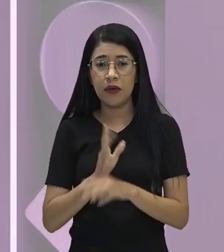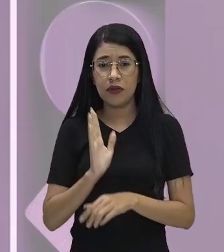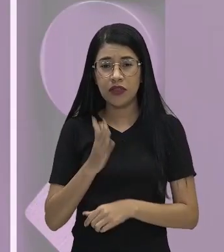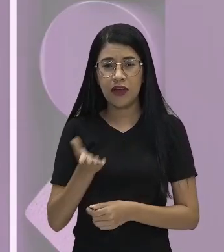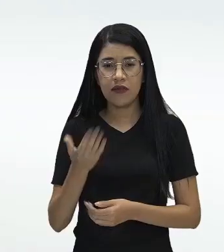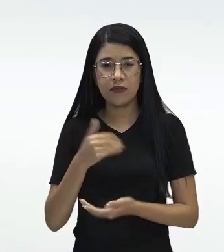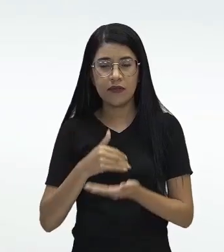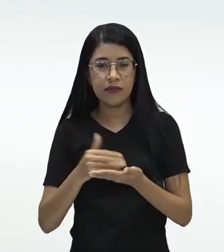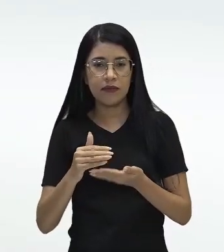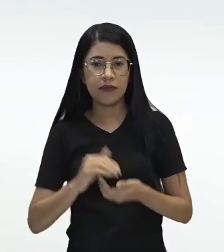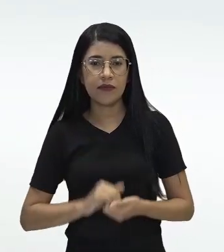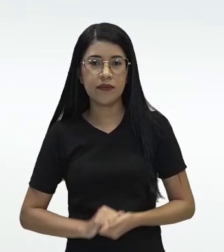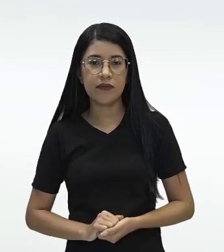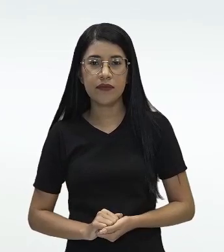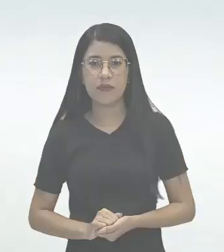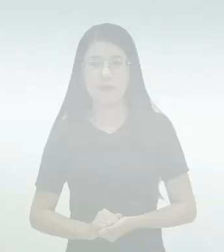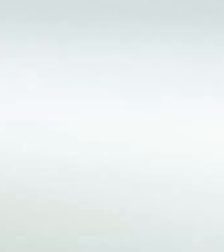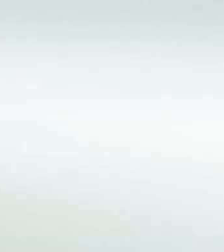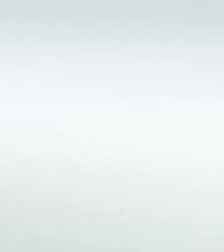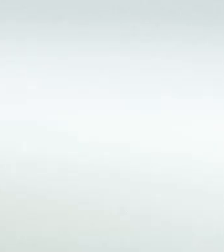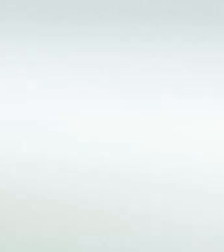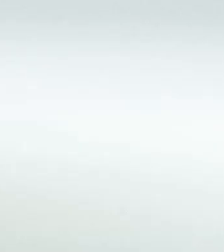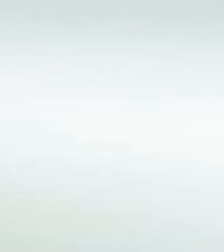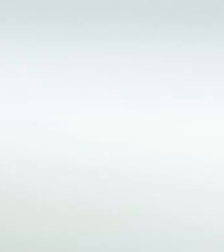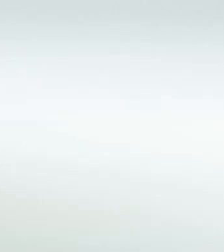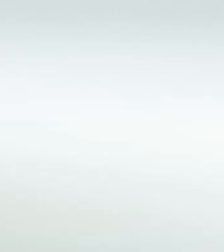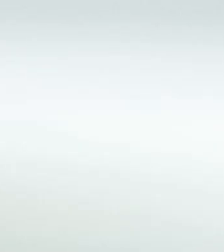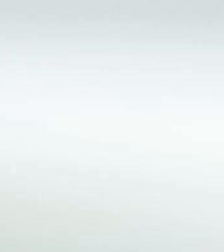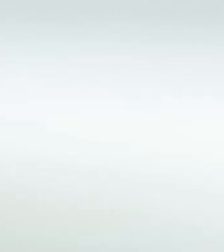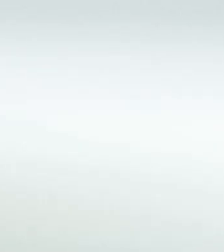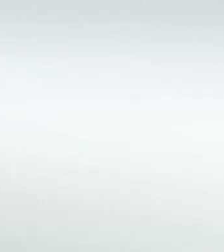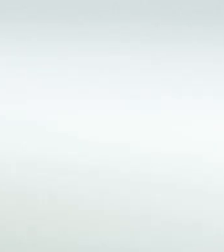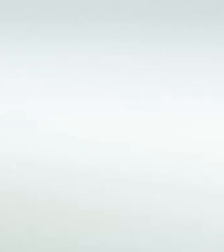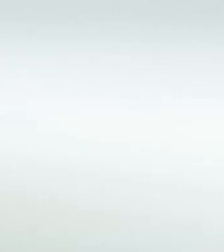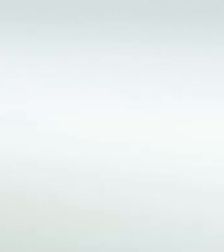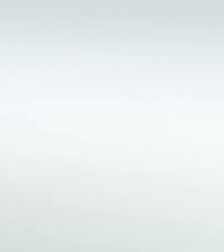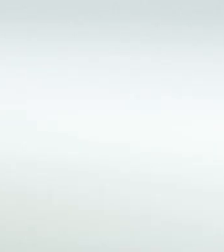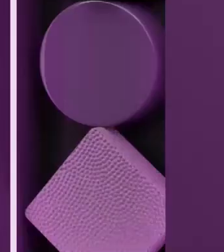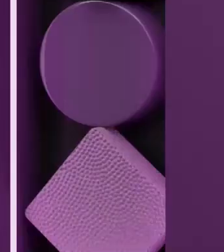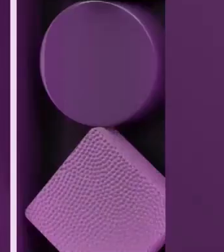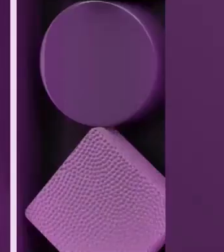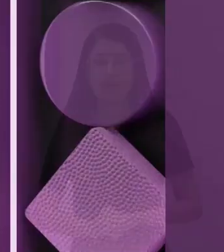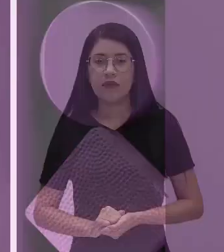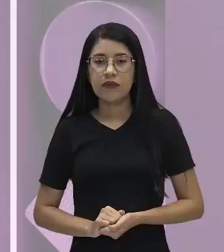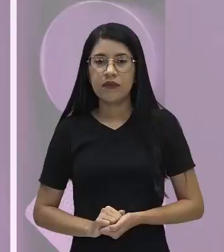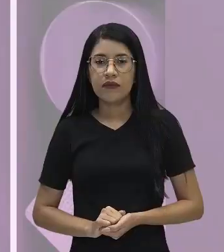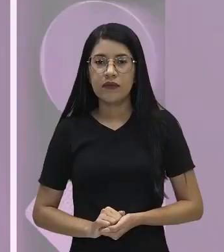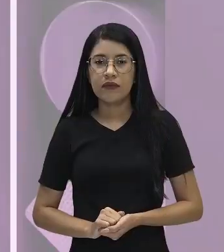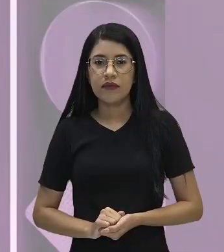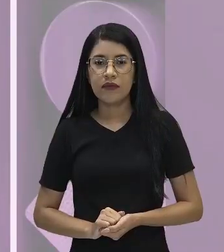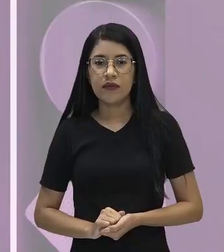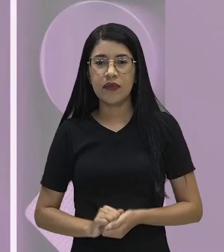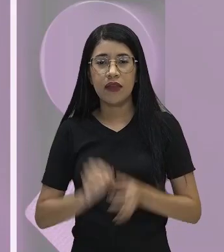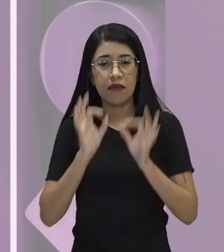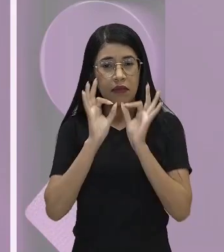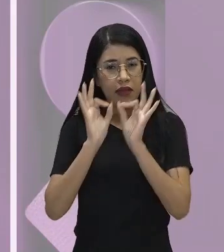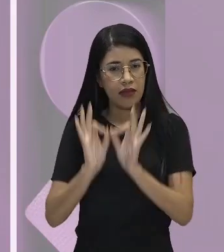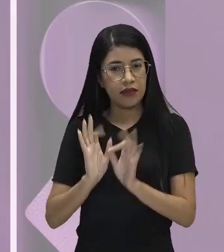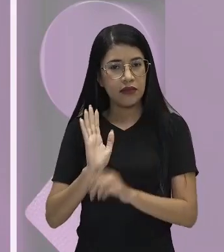e aplicação. Beleza? Todo mundo pronto? Vamos que vamos!